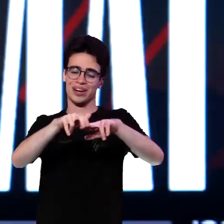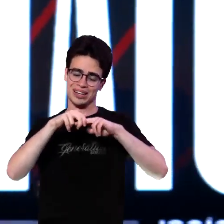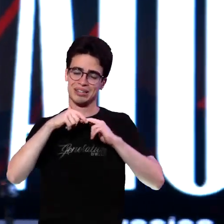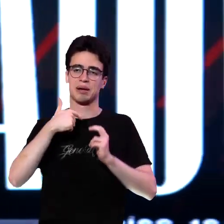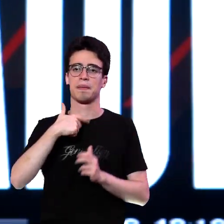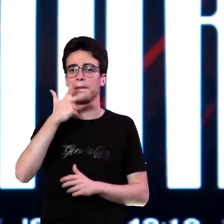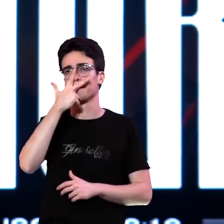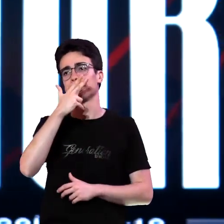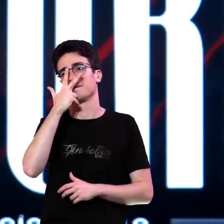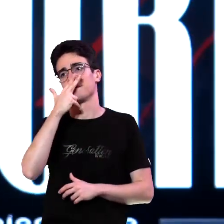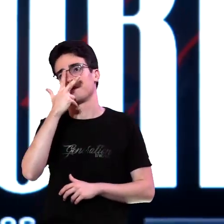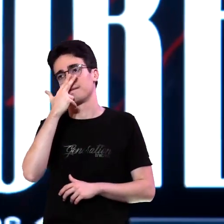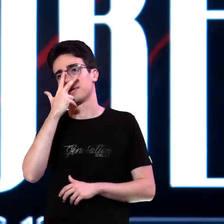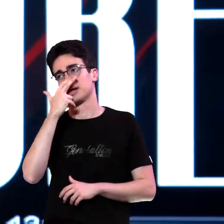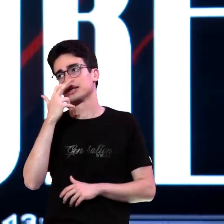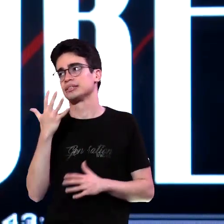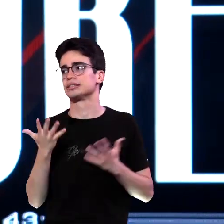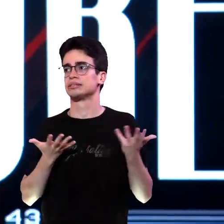fossem